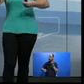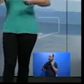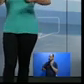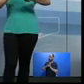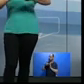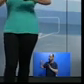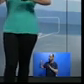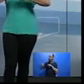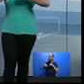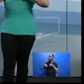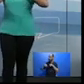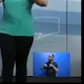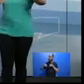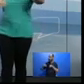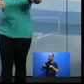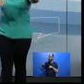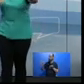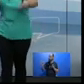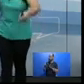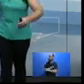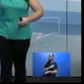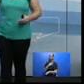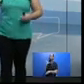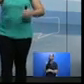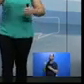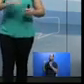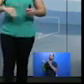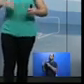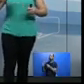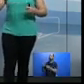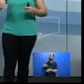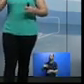quando você morrer, você vai passar para o seu filho para o seu neto, né?